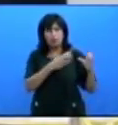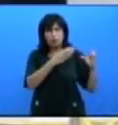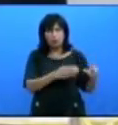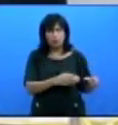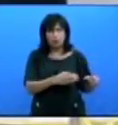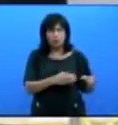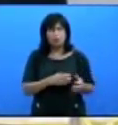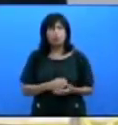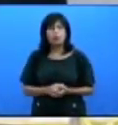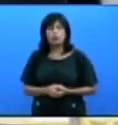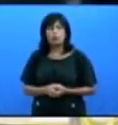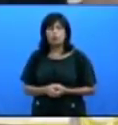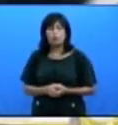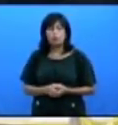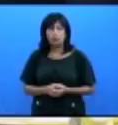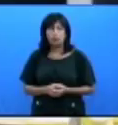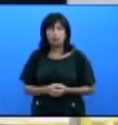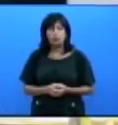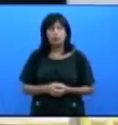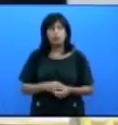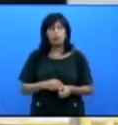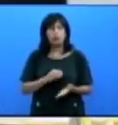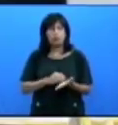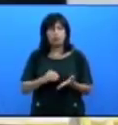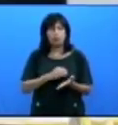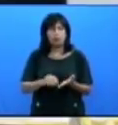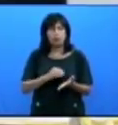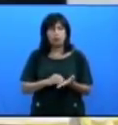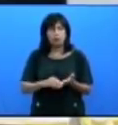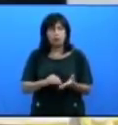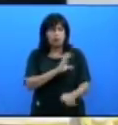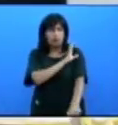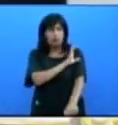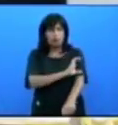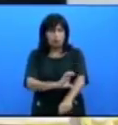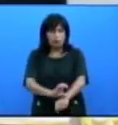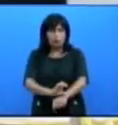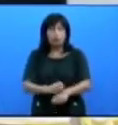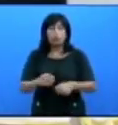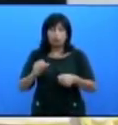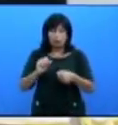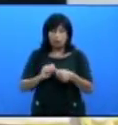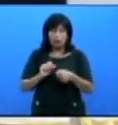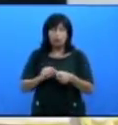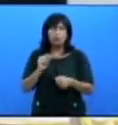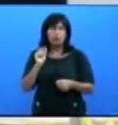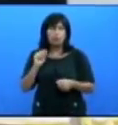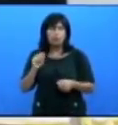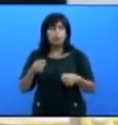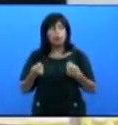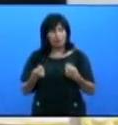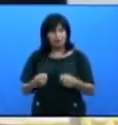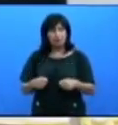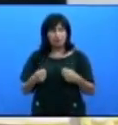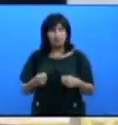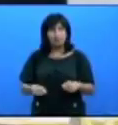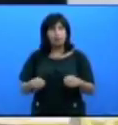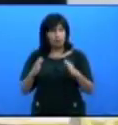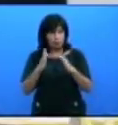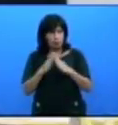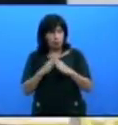cabendo à Secretaria Municipal de Cultura providenciar a adequação necessária no imóvel para o seu